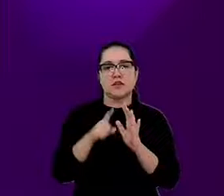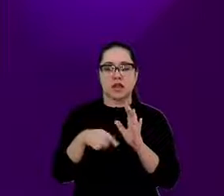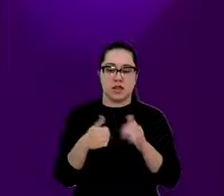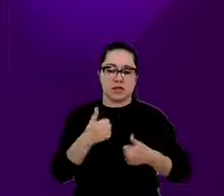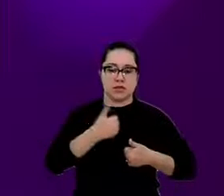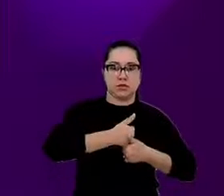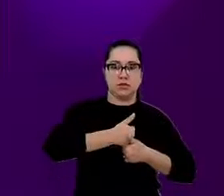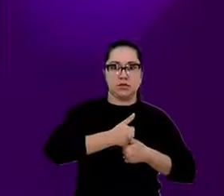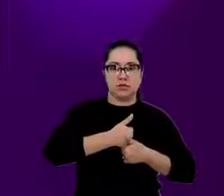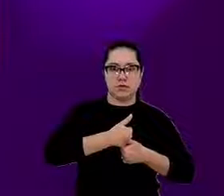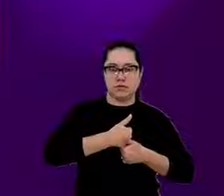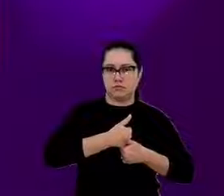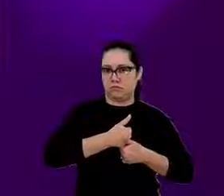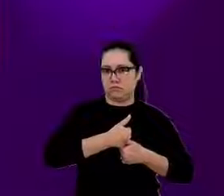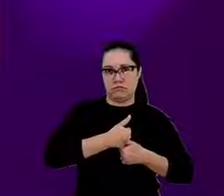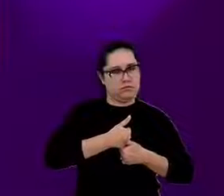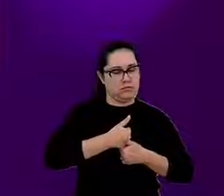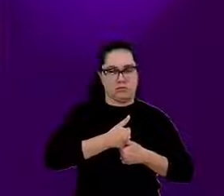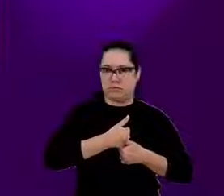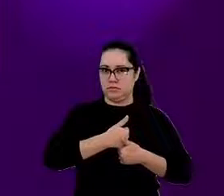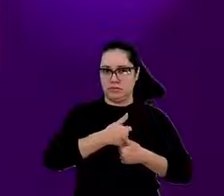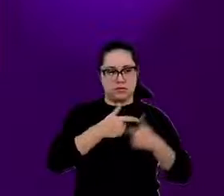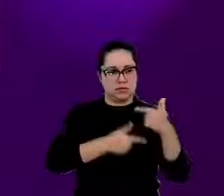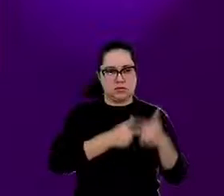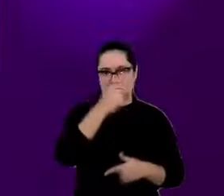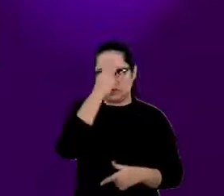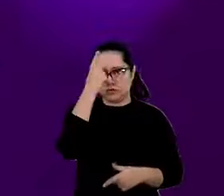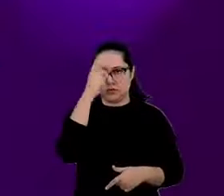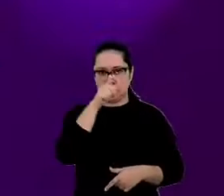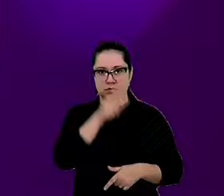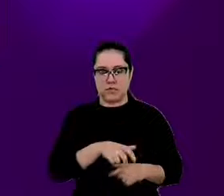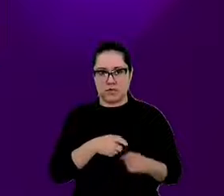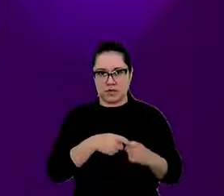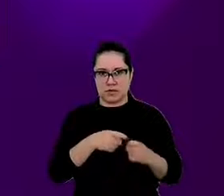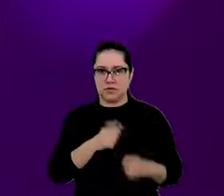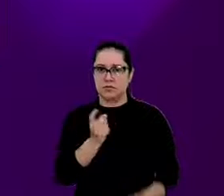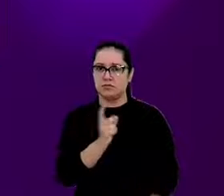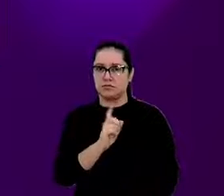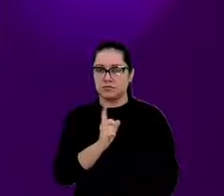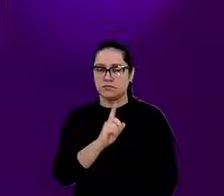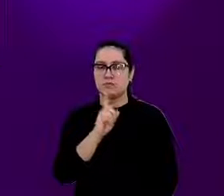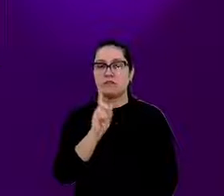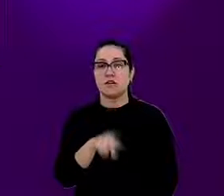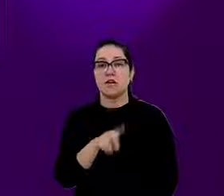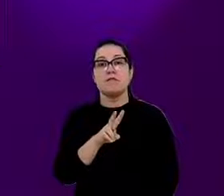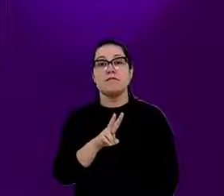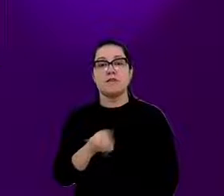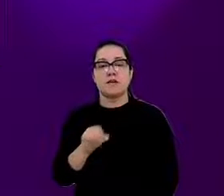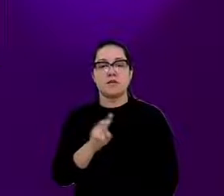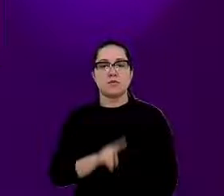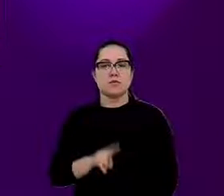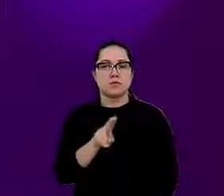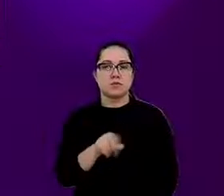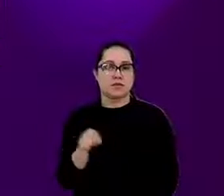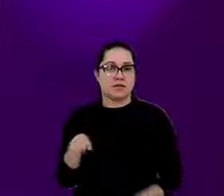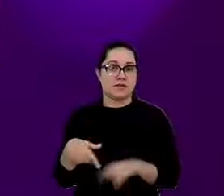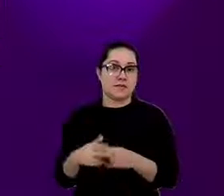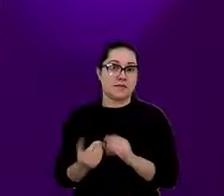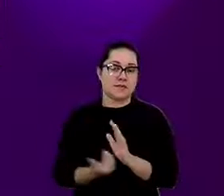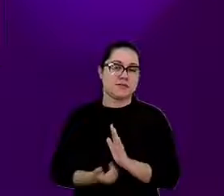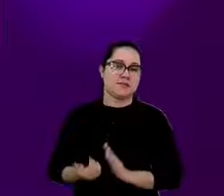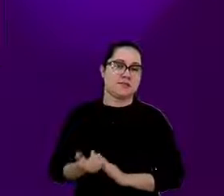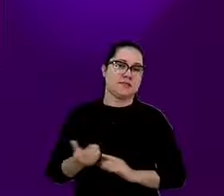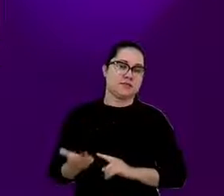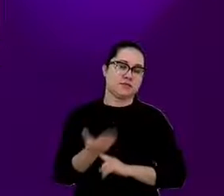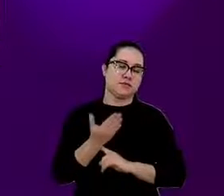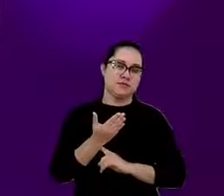substituir o trabalho do cardiologista, mas ela vai ser utilizada como uma ferramenta a mais para que a gente